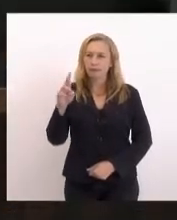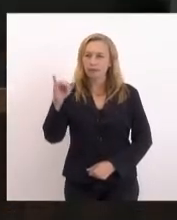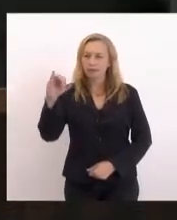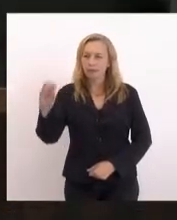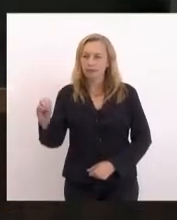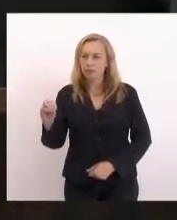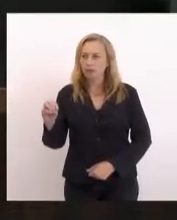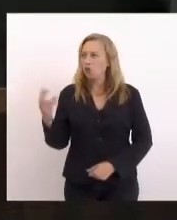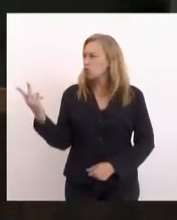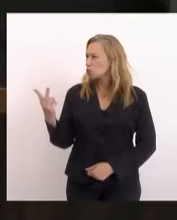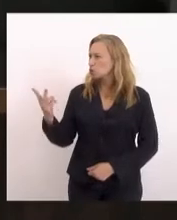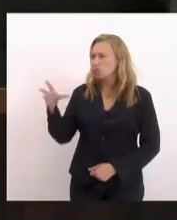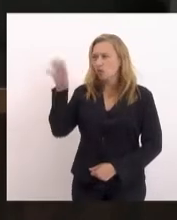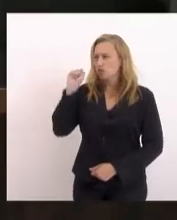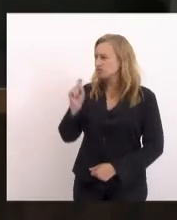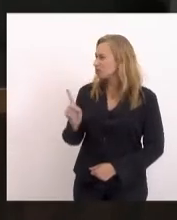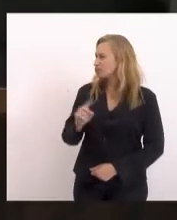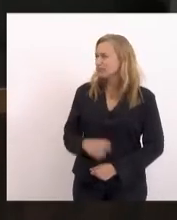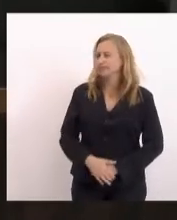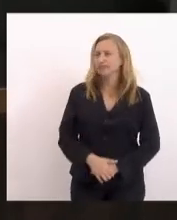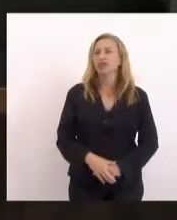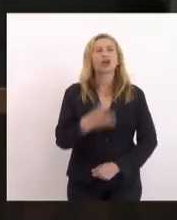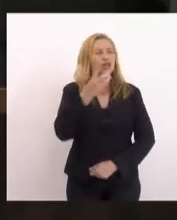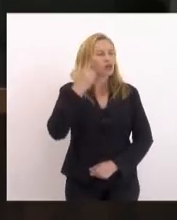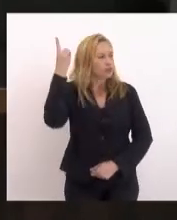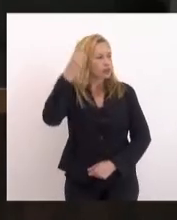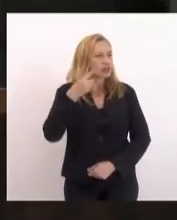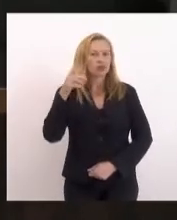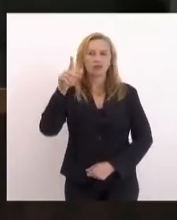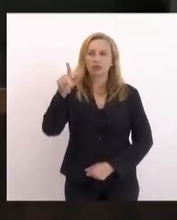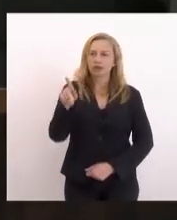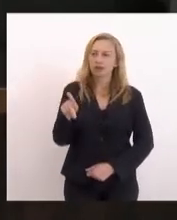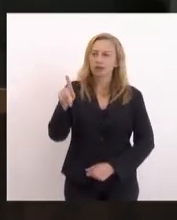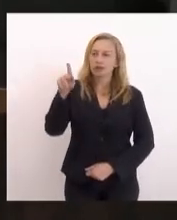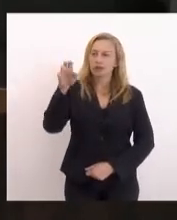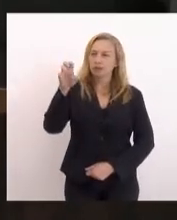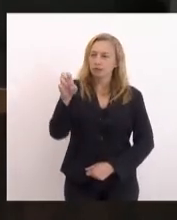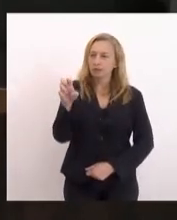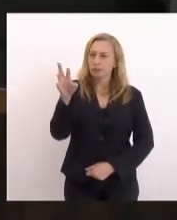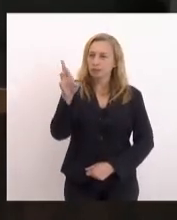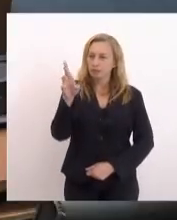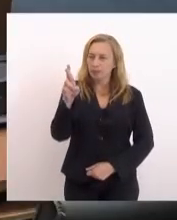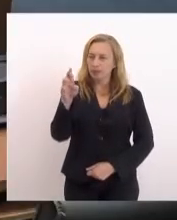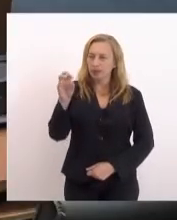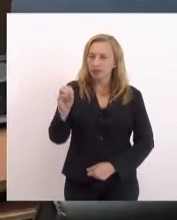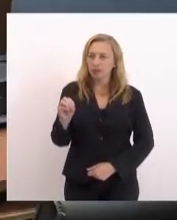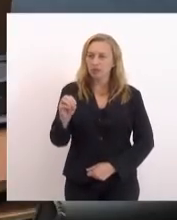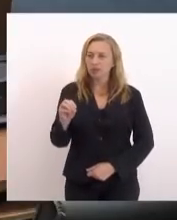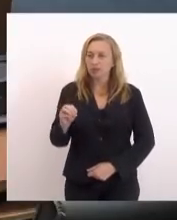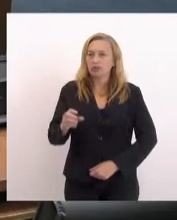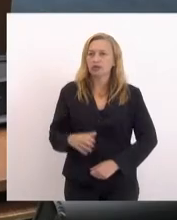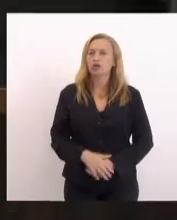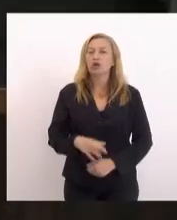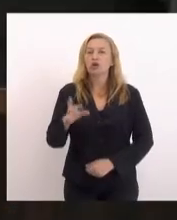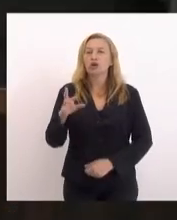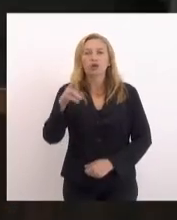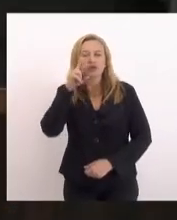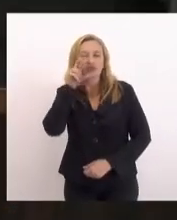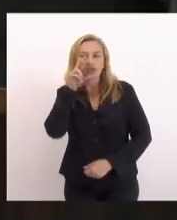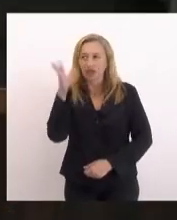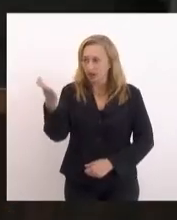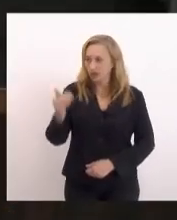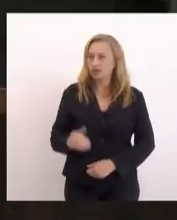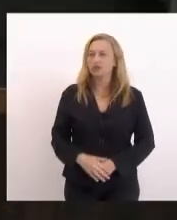Os dois não estão ouvindo. Deputado Pedro Ricardo. Deputado Pedro Ricardo. Presidente, eu estou na área. Então, Rosenberg Reis, por favor,